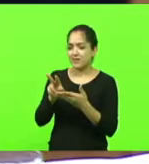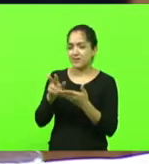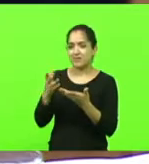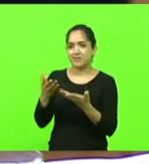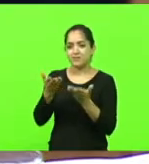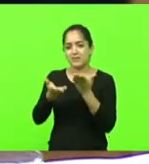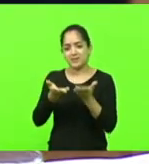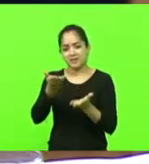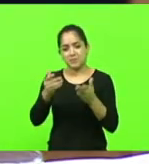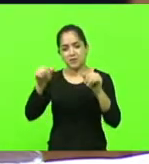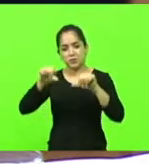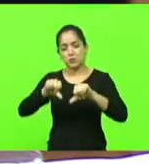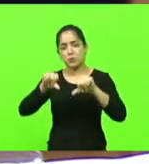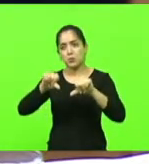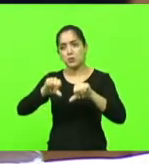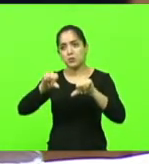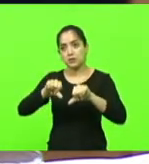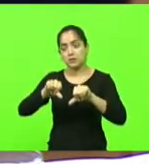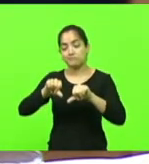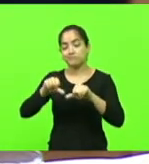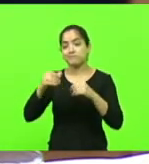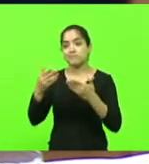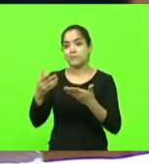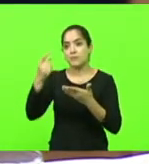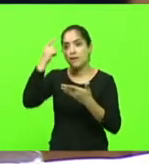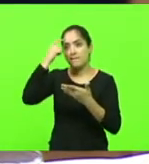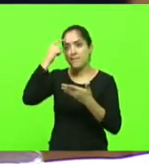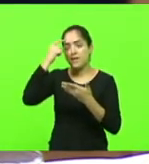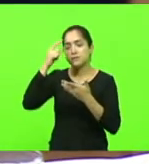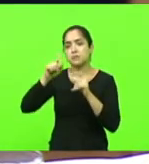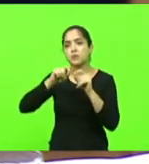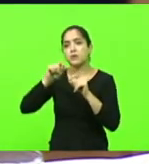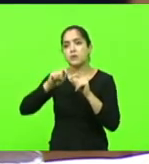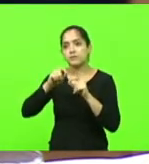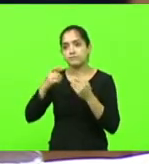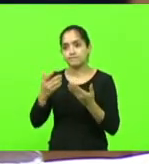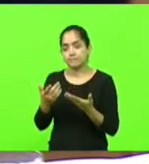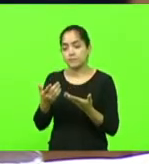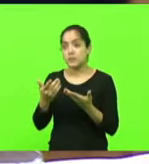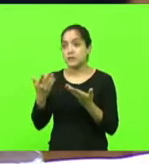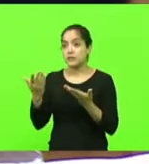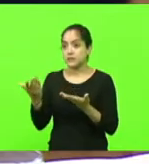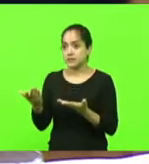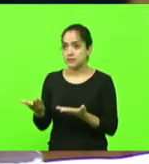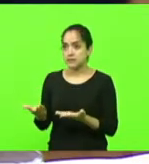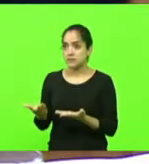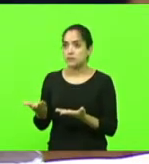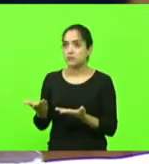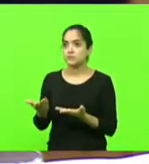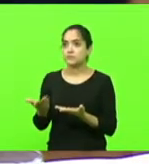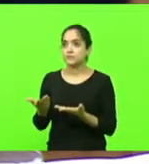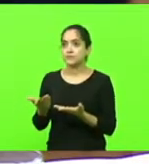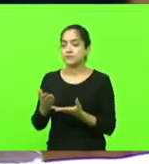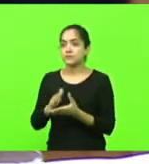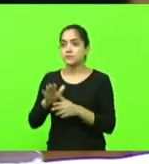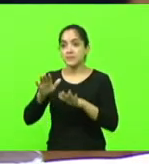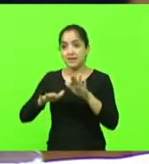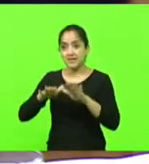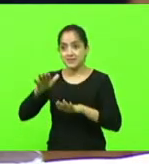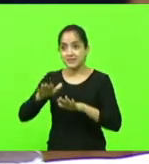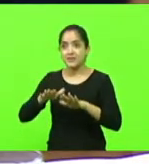maneira. O que passa no coração daquela pessoa? Então, realmente, a ação, às vezes, do Estado